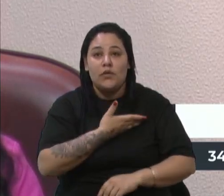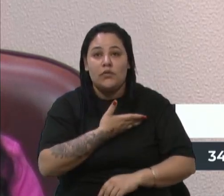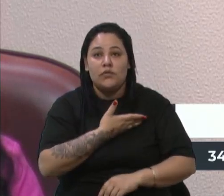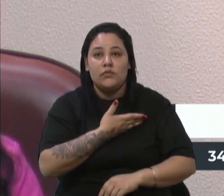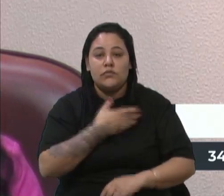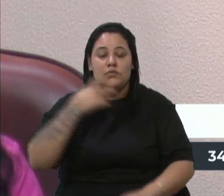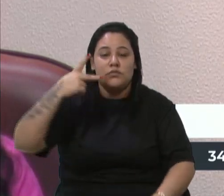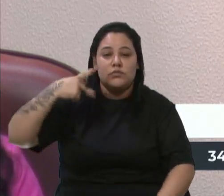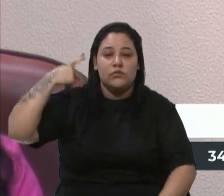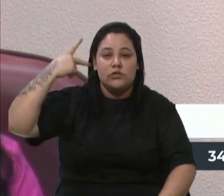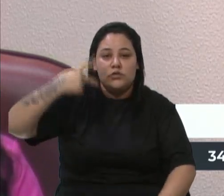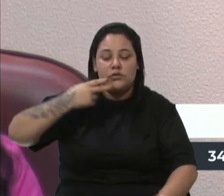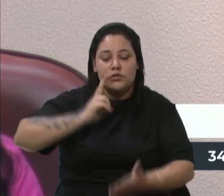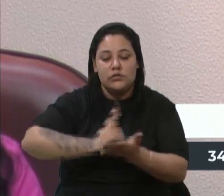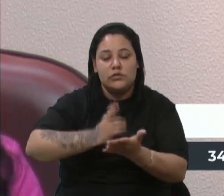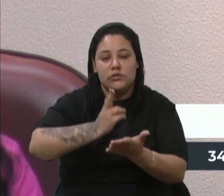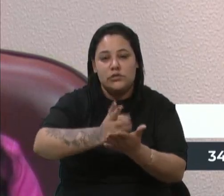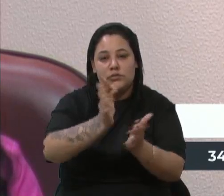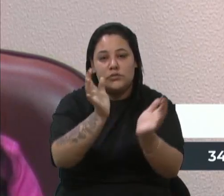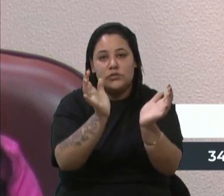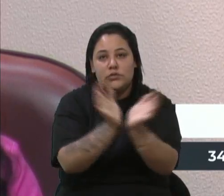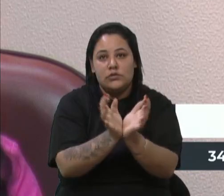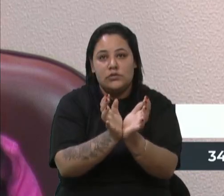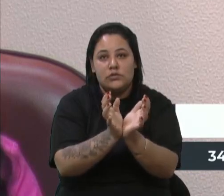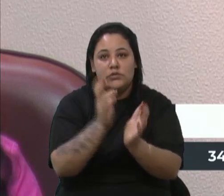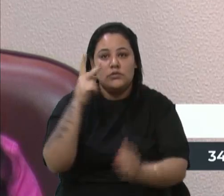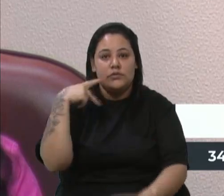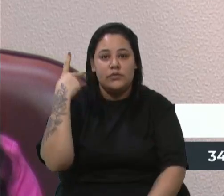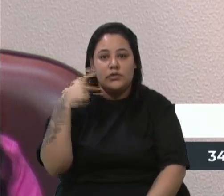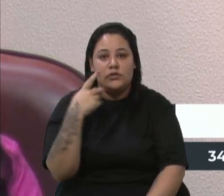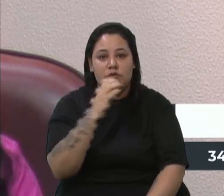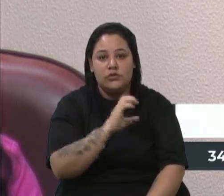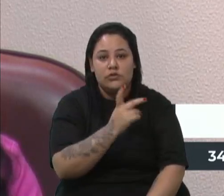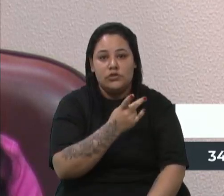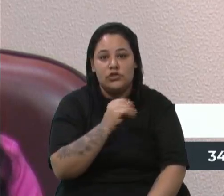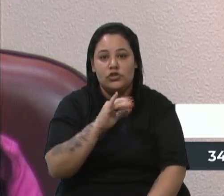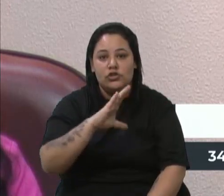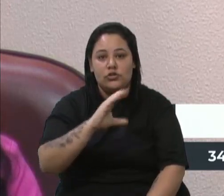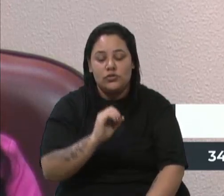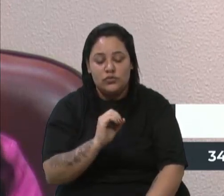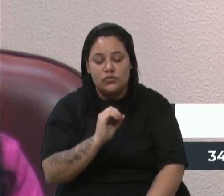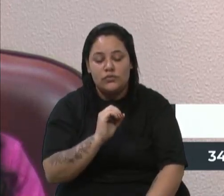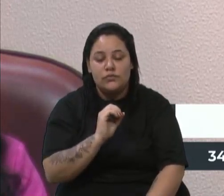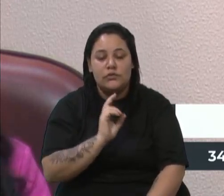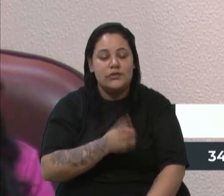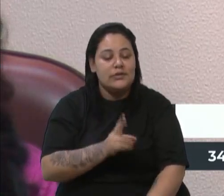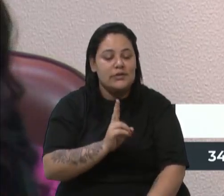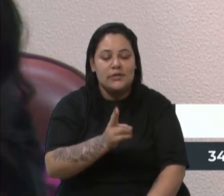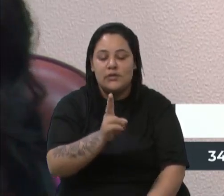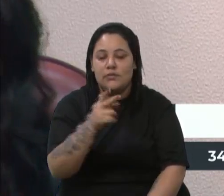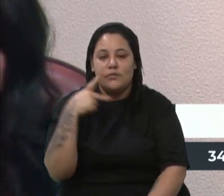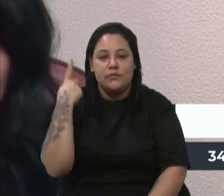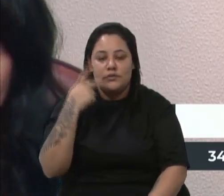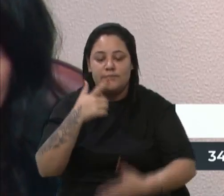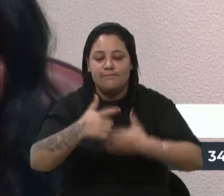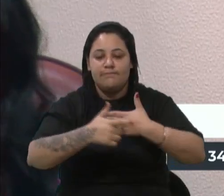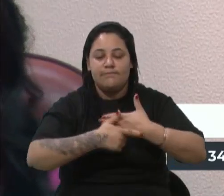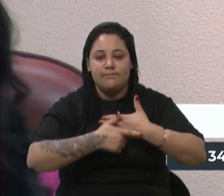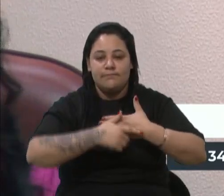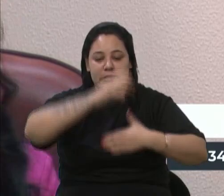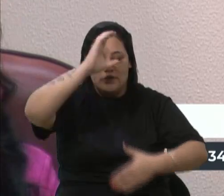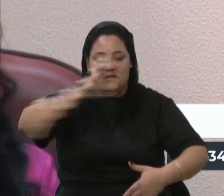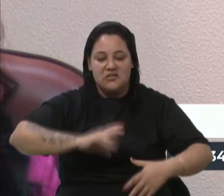Vereador e sempre colega dessa casa Vereador Chico spedorello nós sempre Vereador chiques cidadão emérito